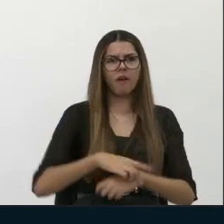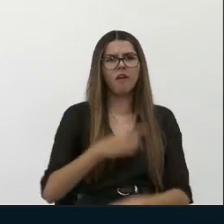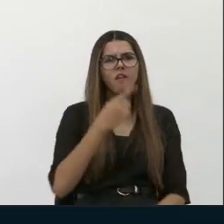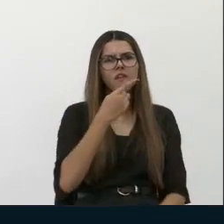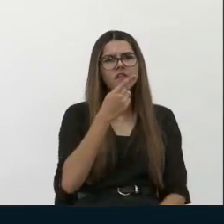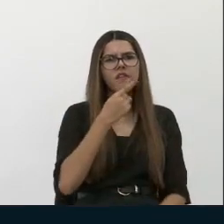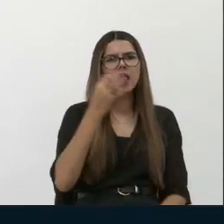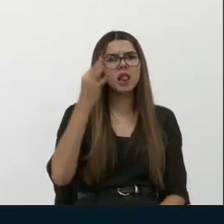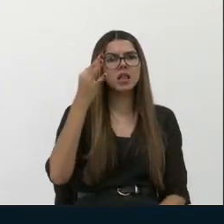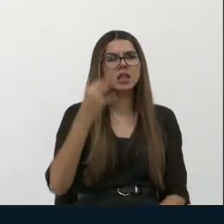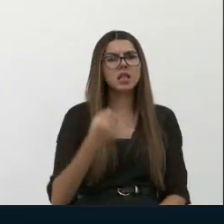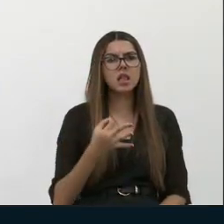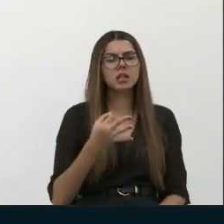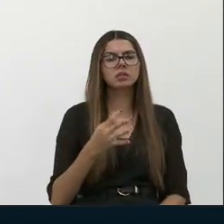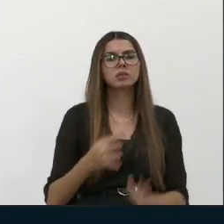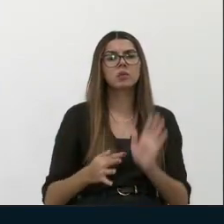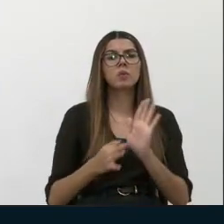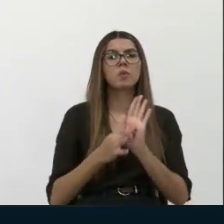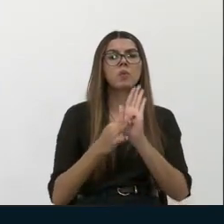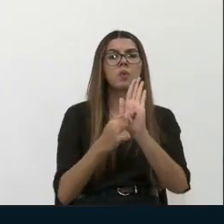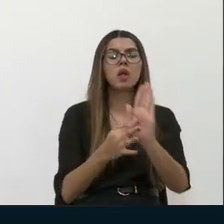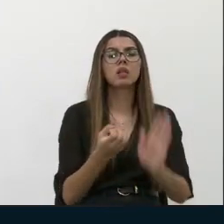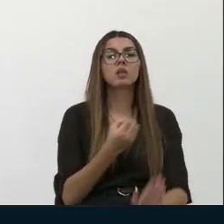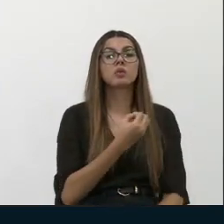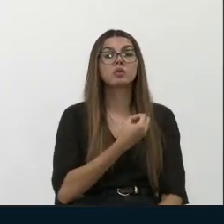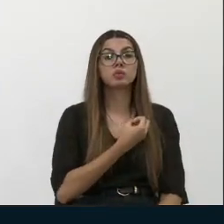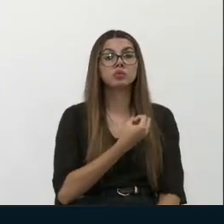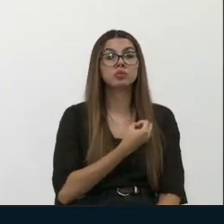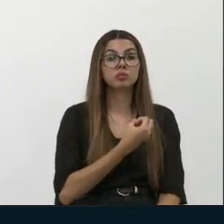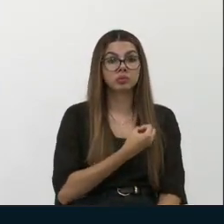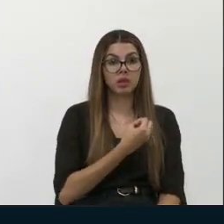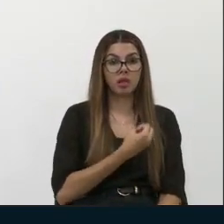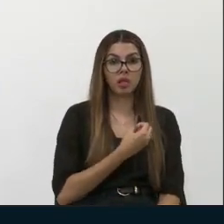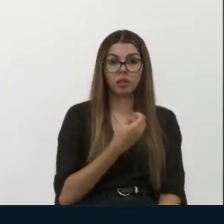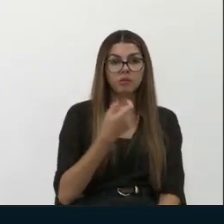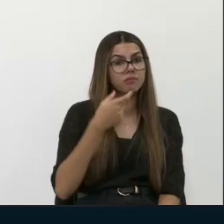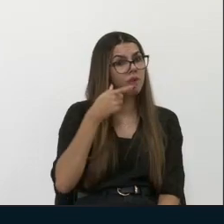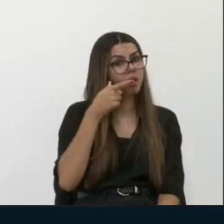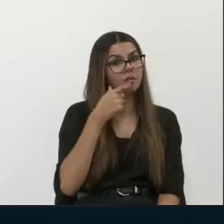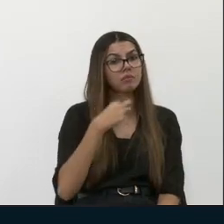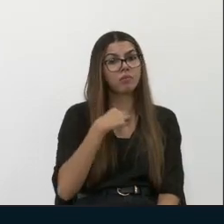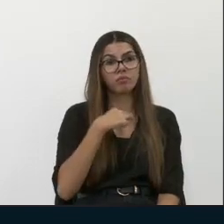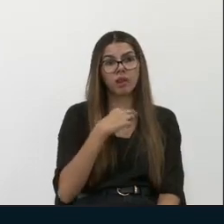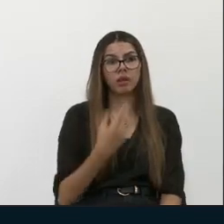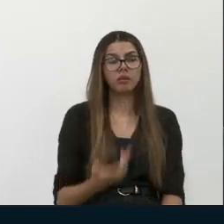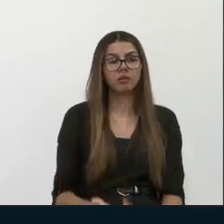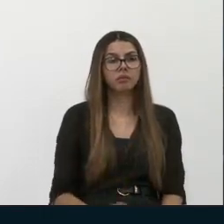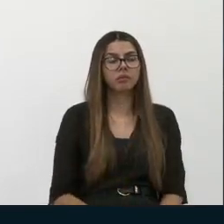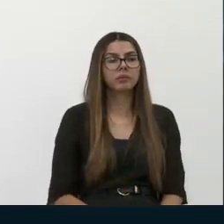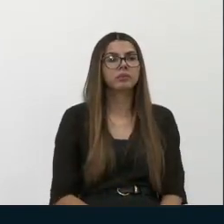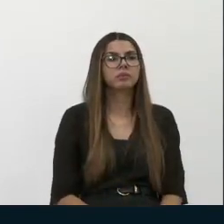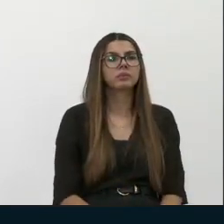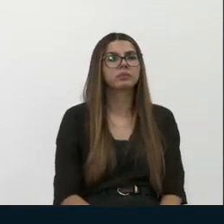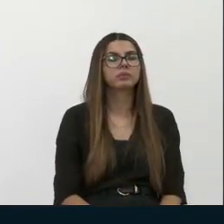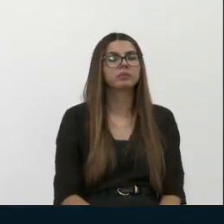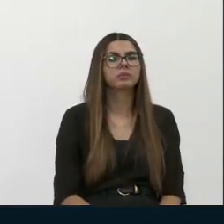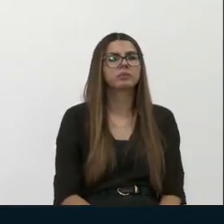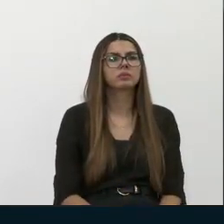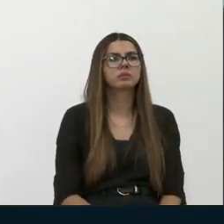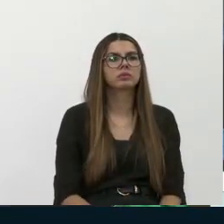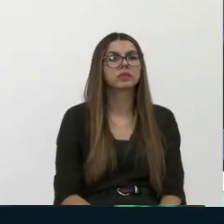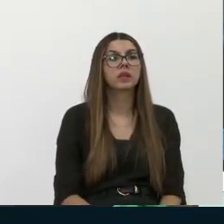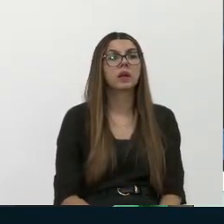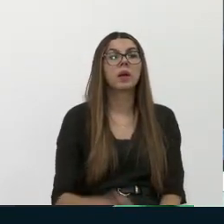propriedade. Mostre números que vocês não têm capacidade de fazê-lo. Isso aí, Janete. Com